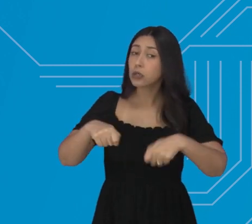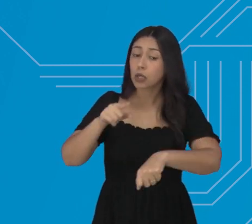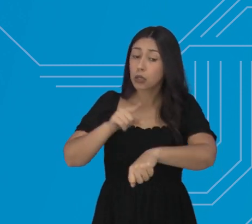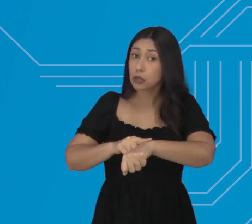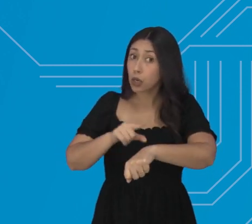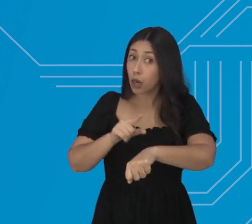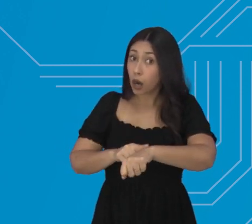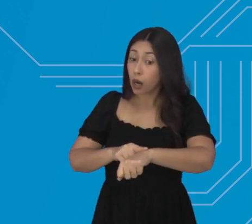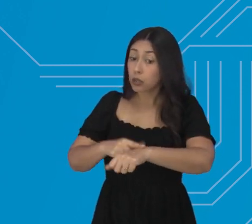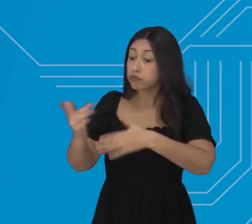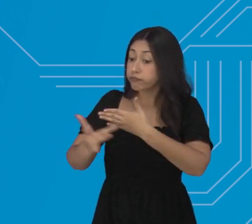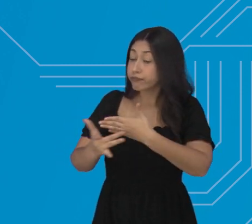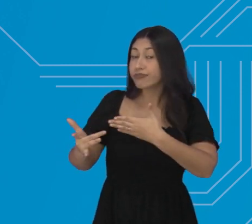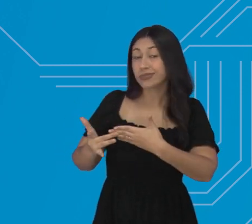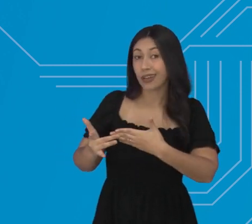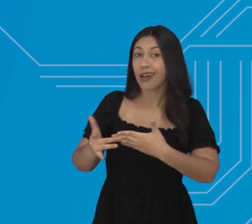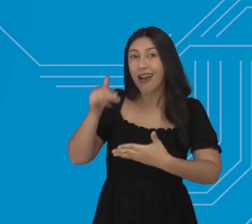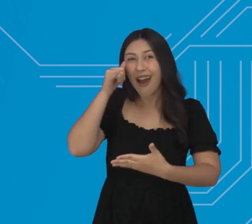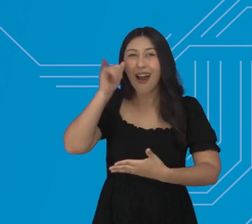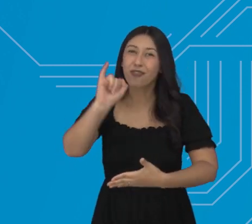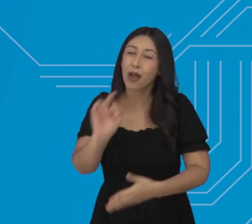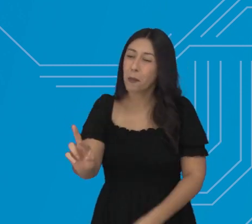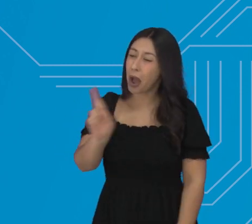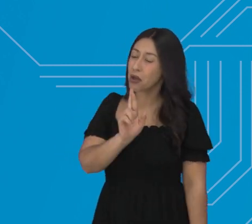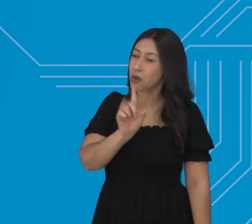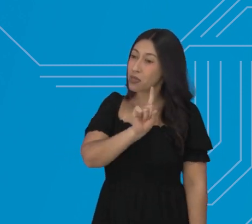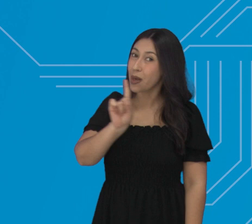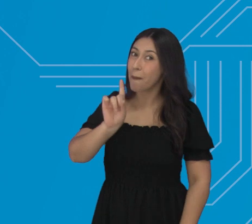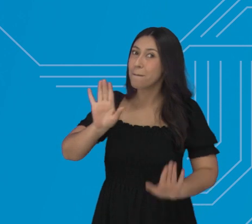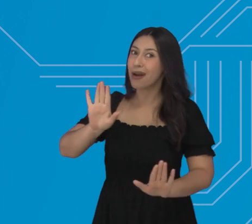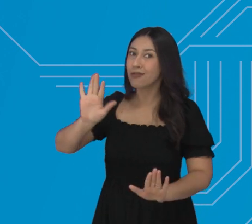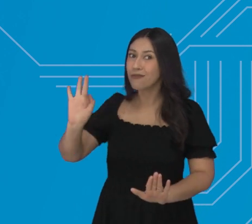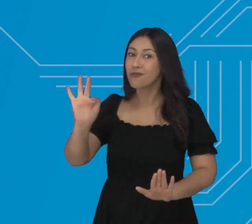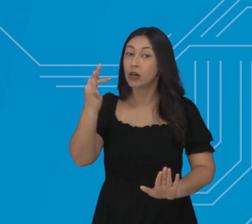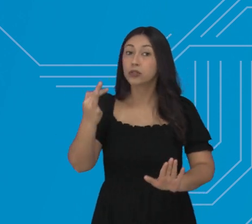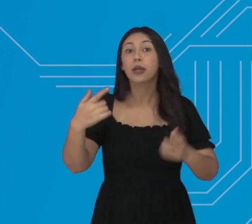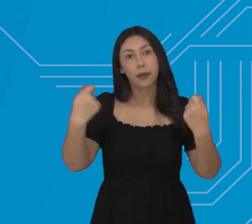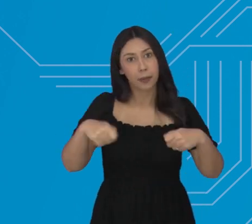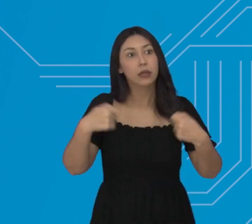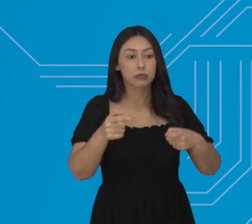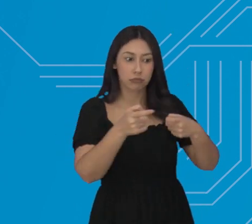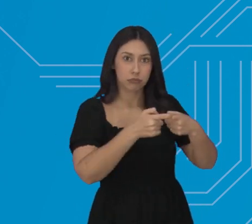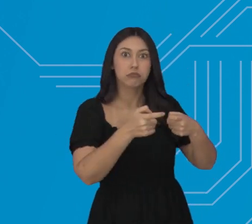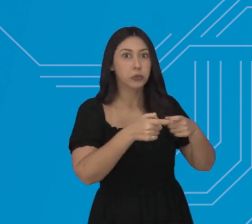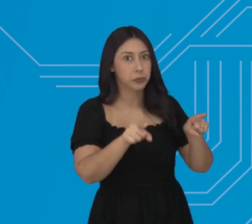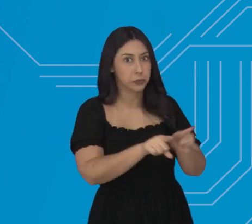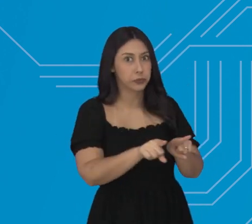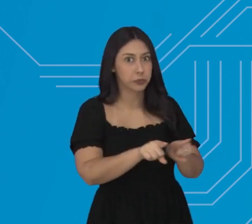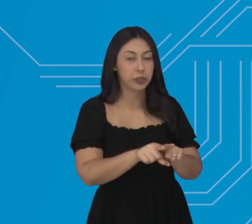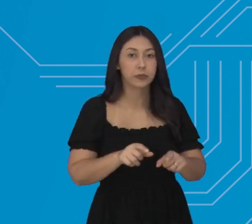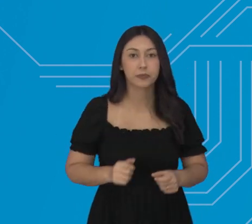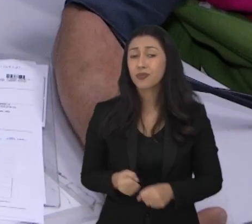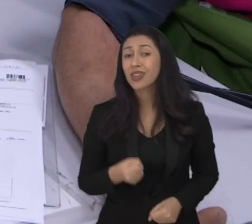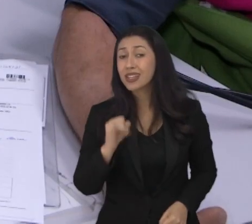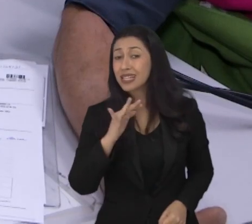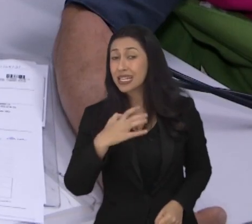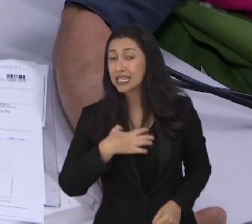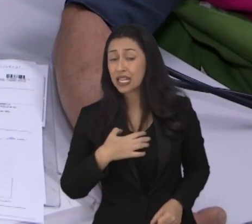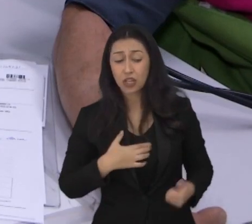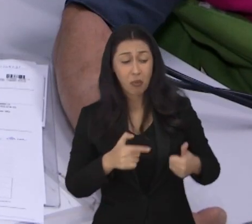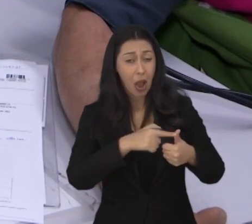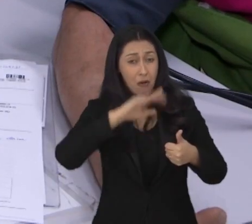tem que ter cuidado no momento de fazer para evitar um falso negativo e, claro, independente, procurar um médico.